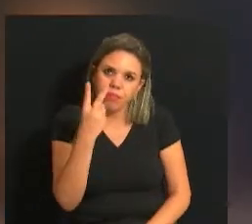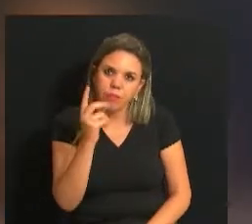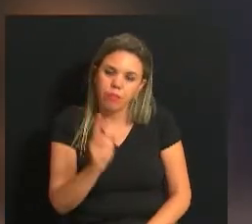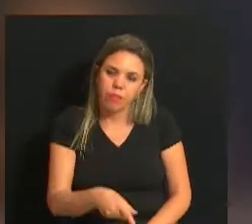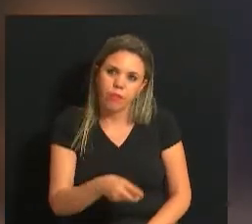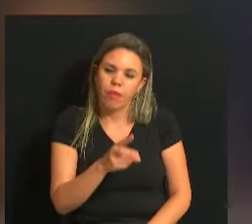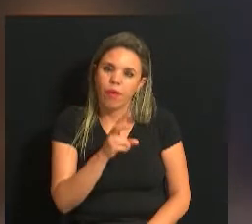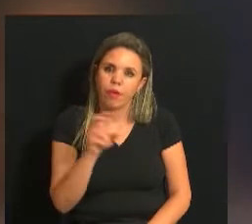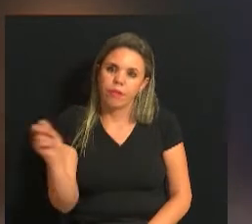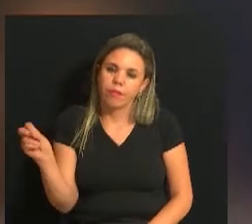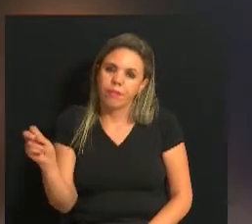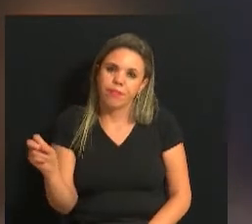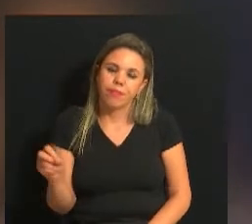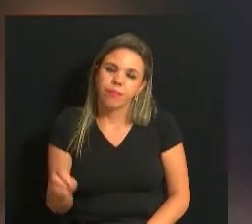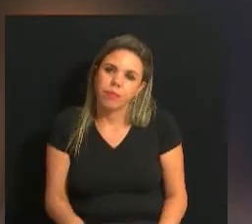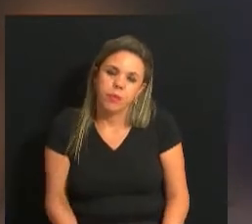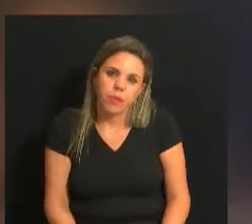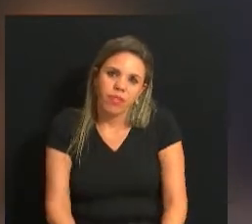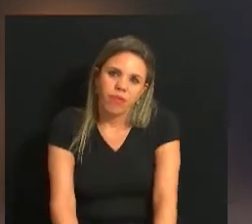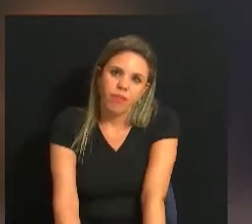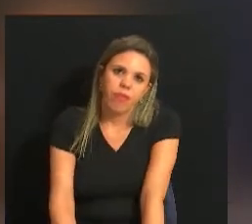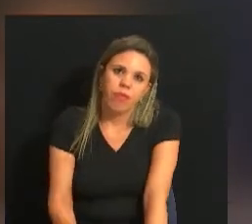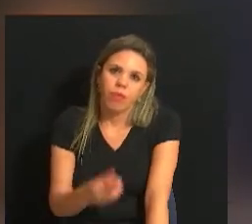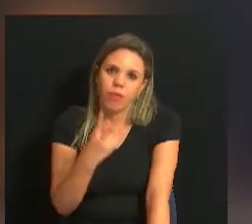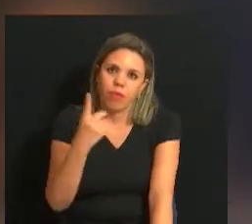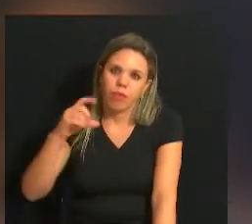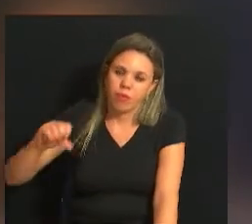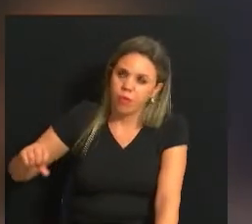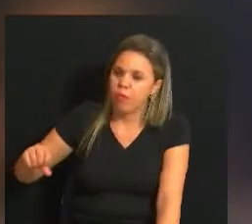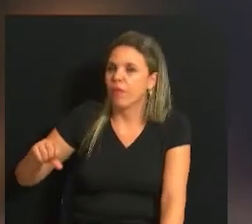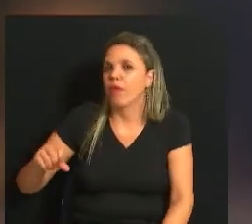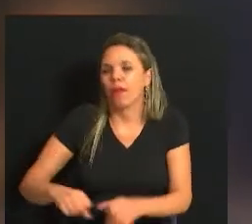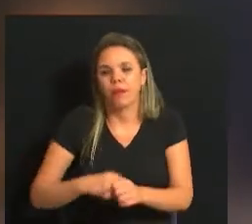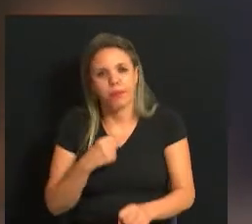2.574 atendimentos. Em 2019,